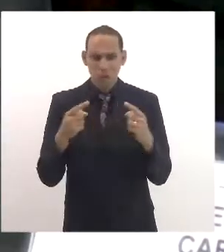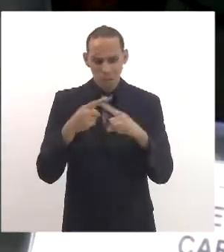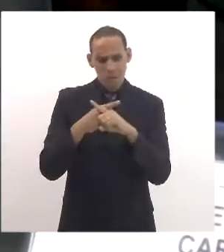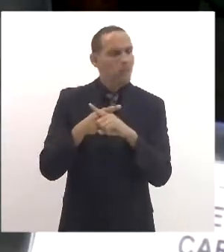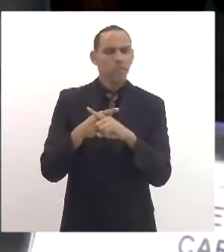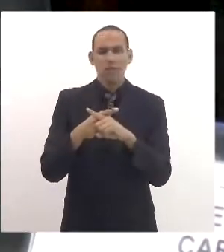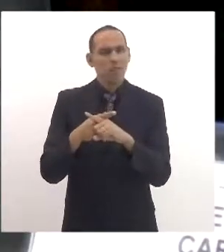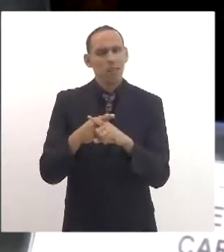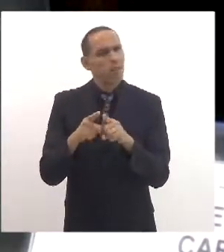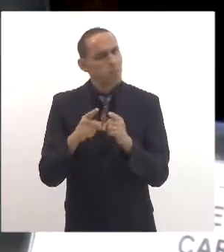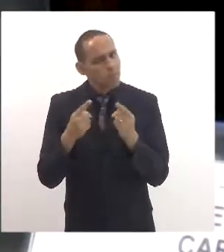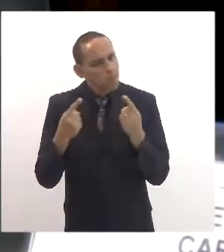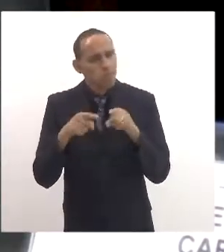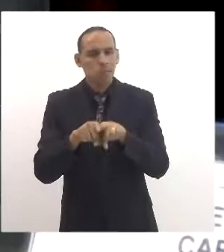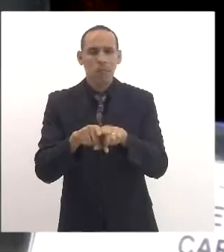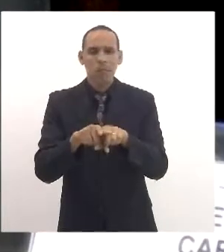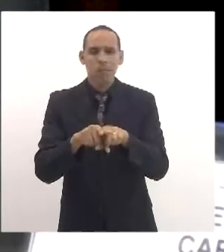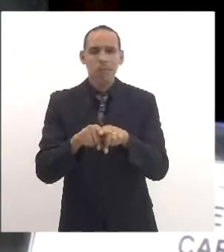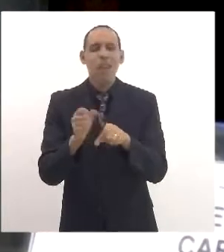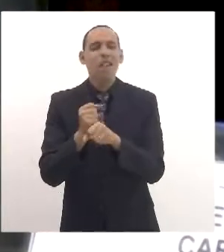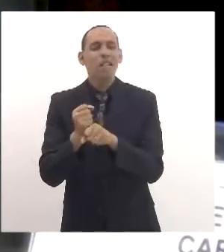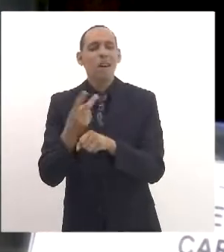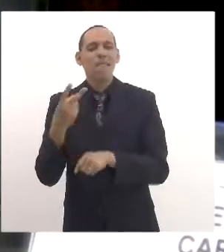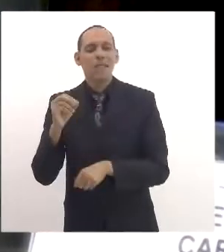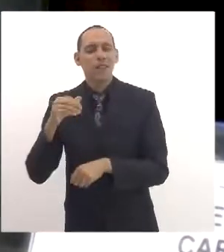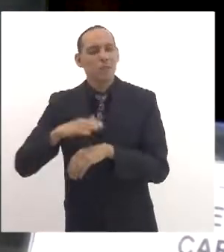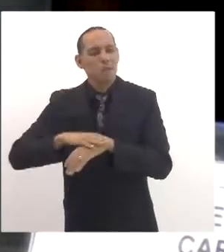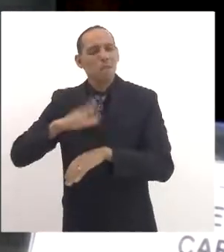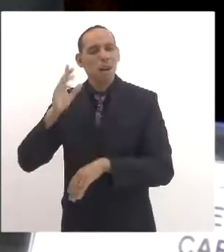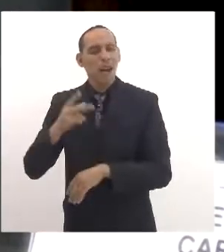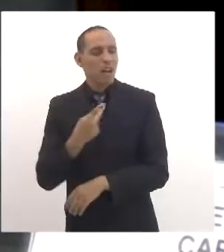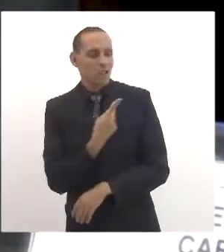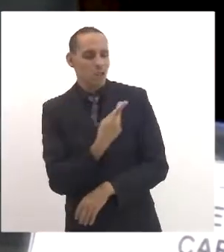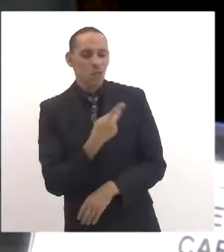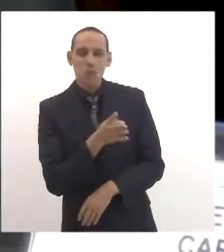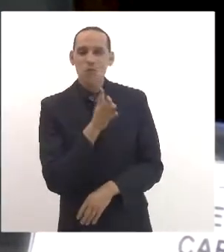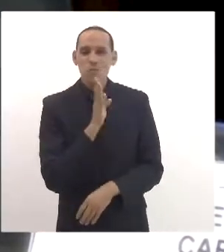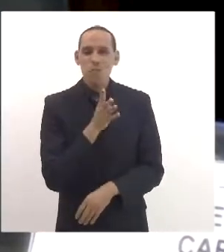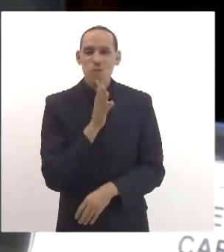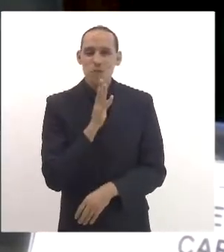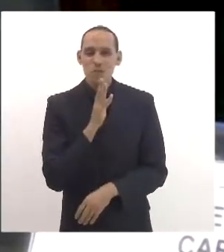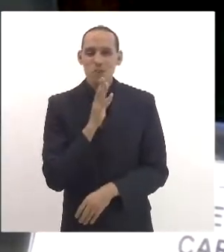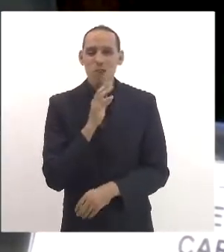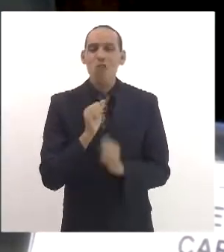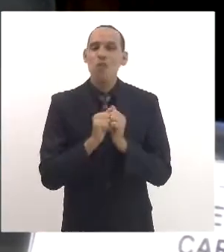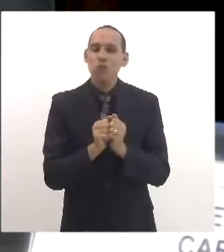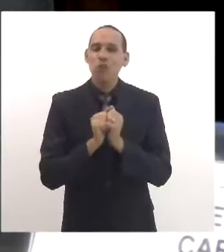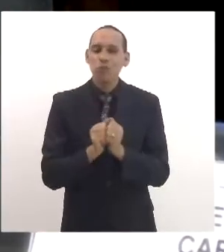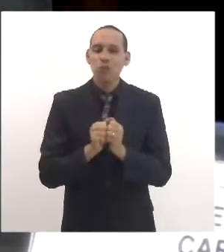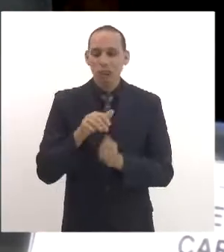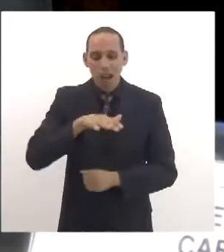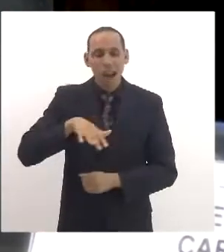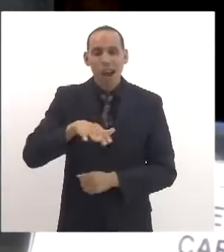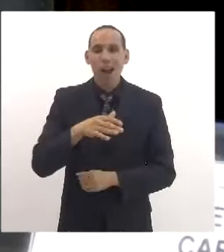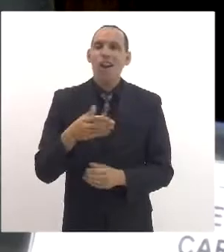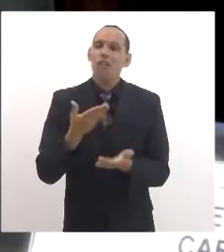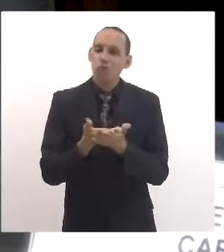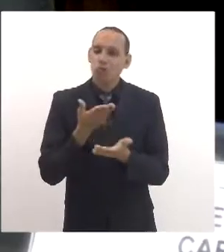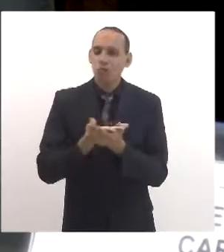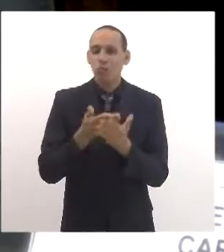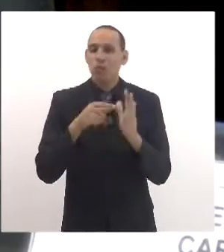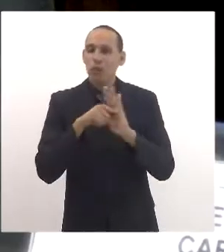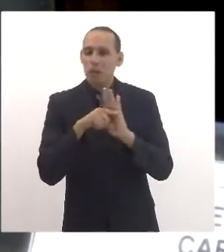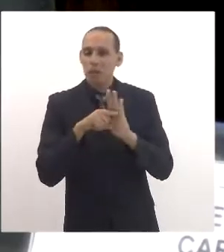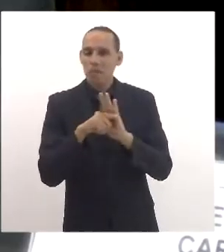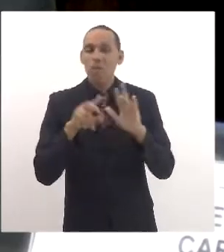20 anos, quando circulávamos mais intensamente nos ambientes de estudo e pesquisa sobre o tema